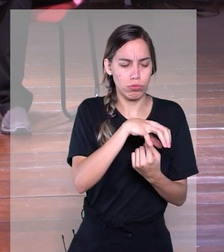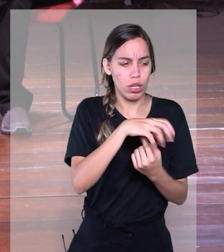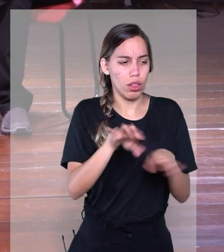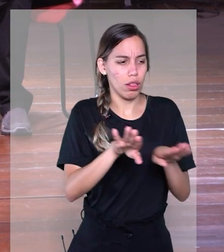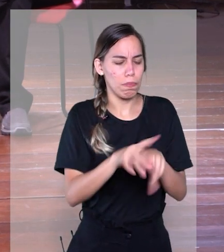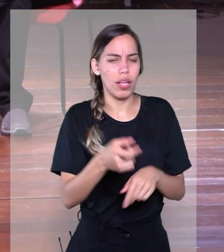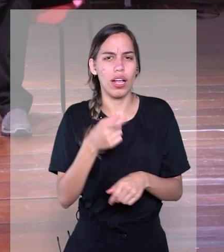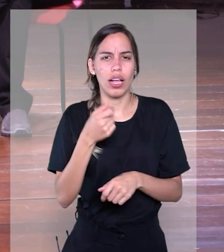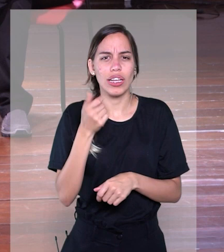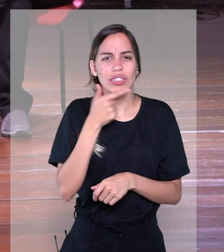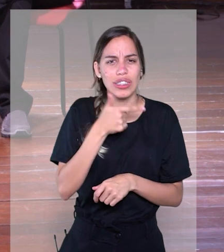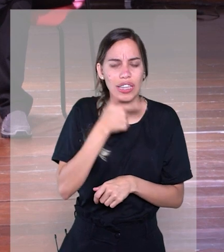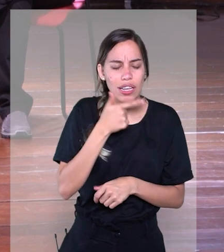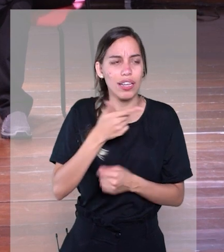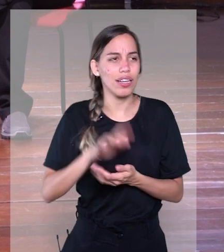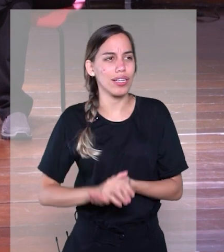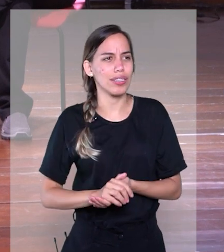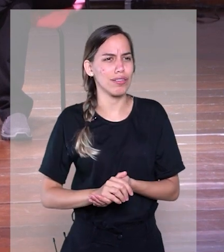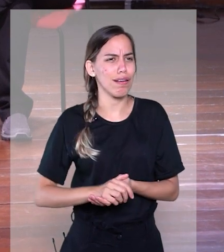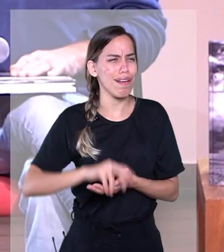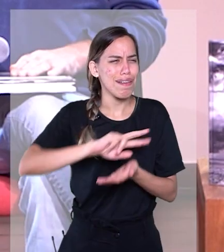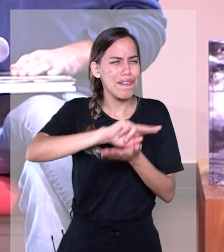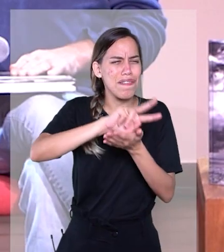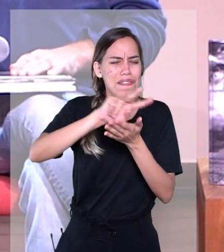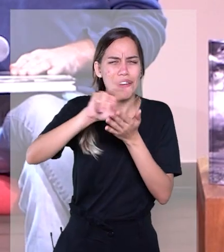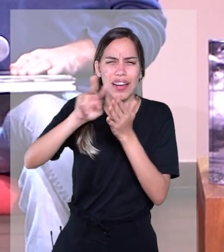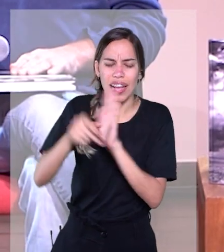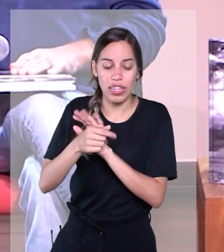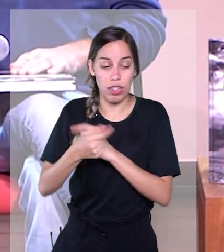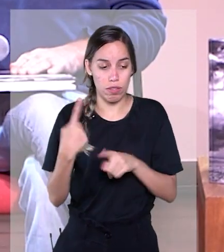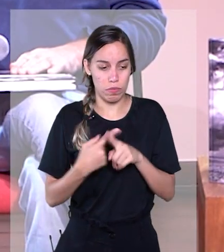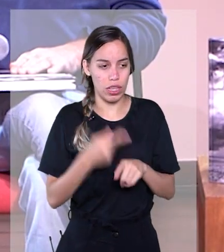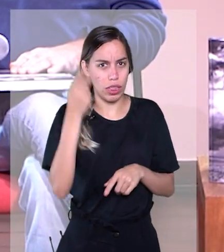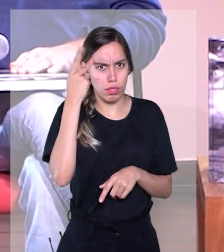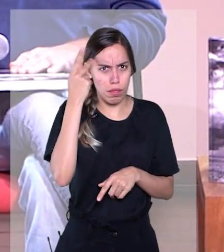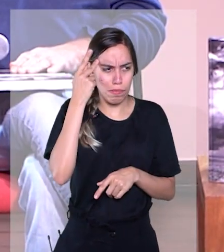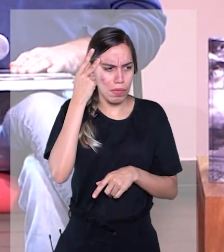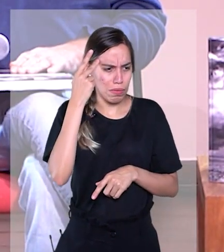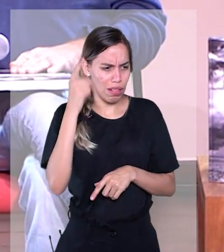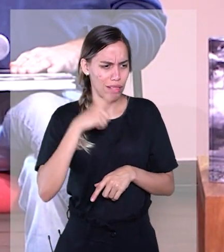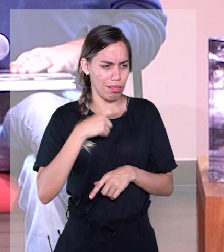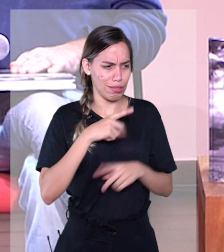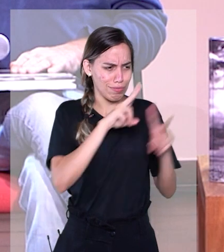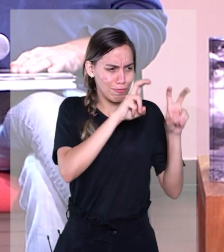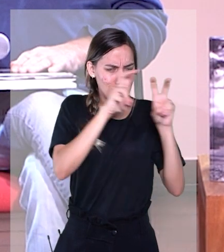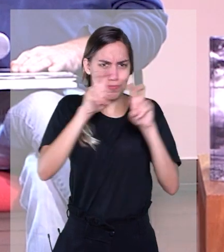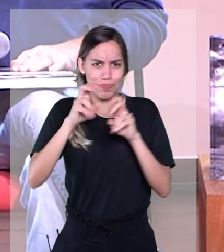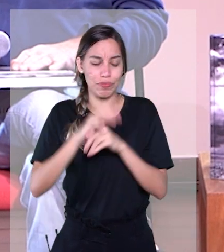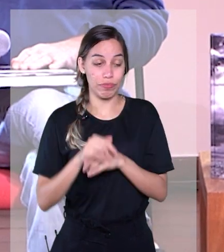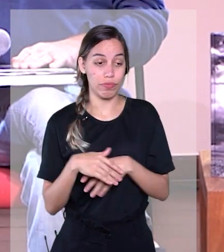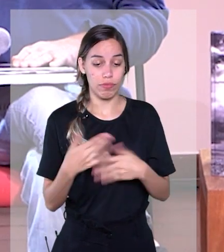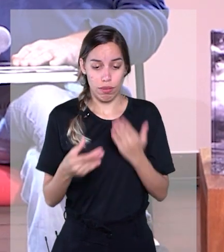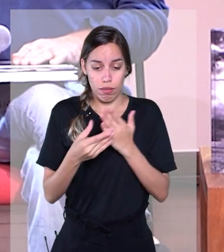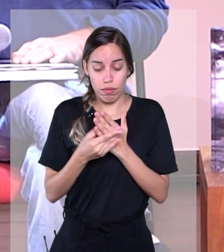a beef wagyu, tinha tudo, né? São Paulo é bem complexo. E a partir